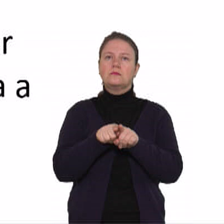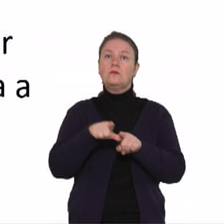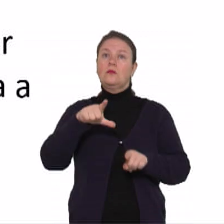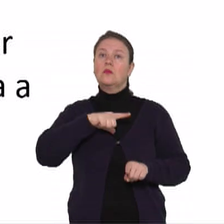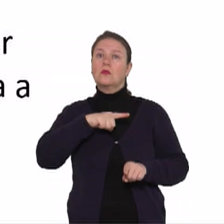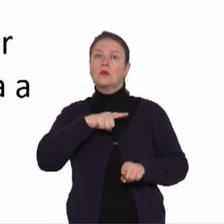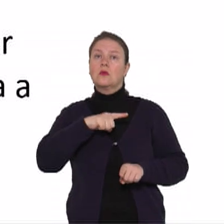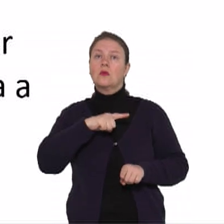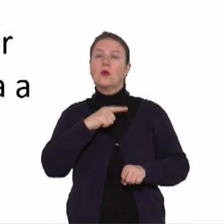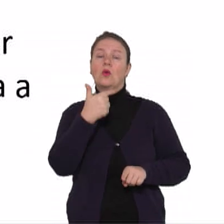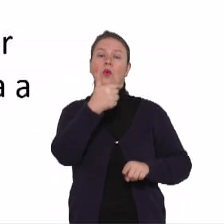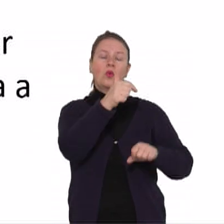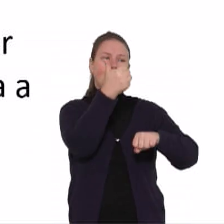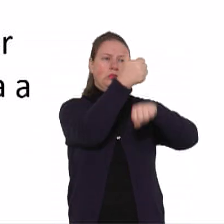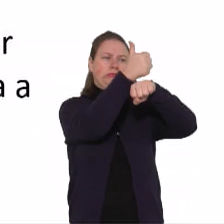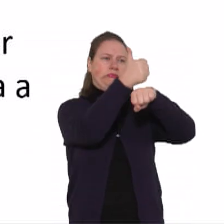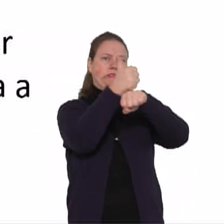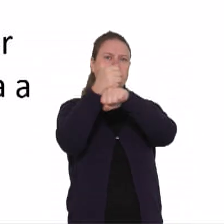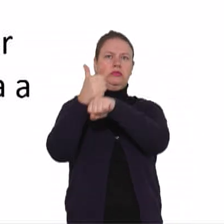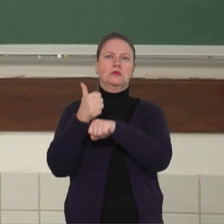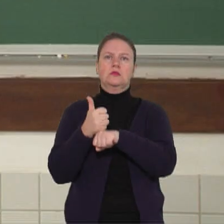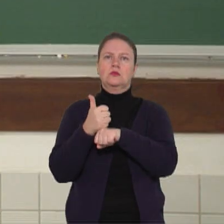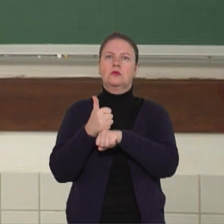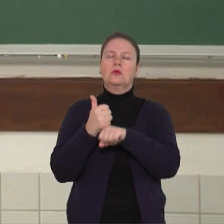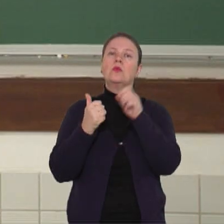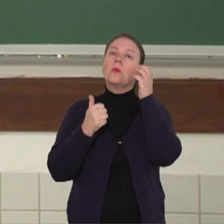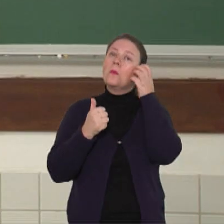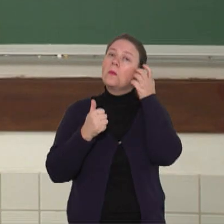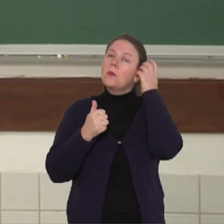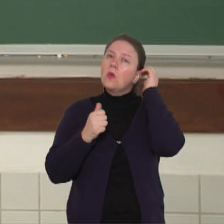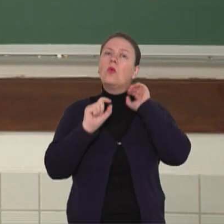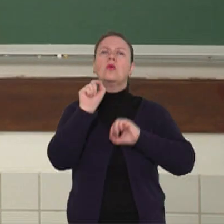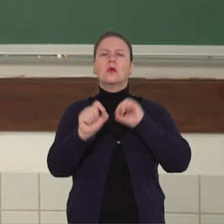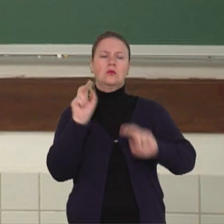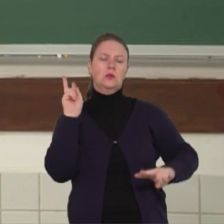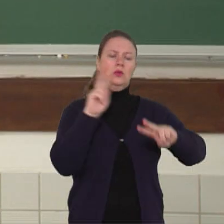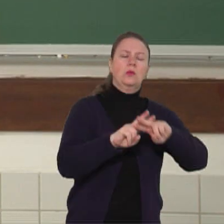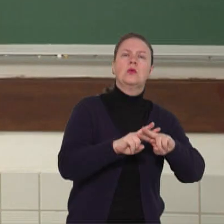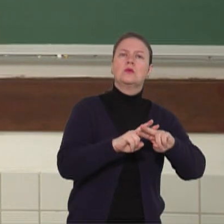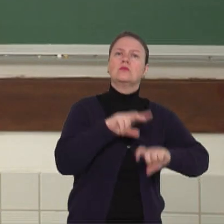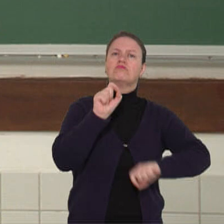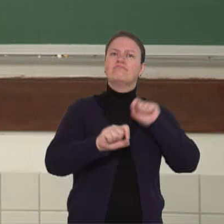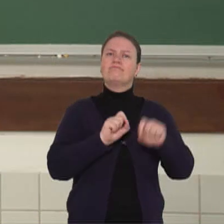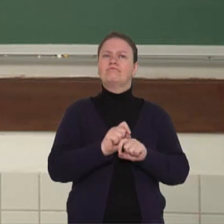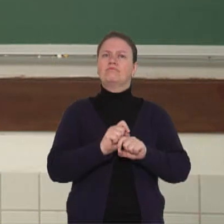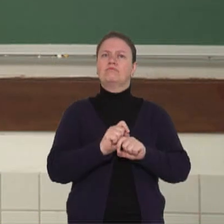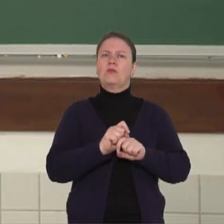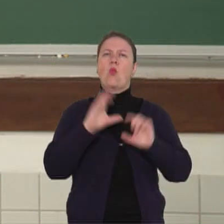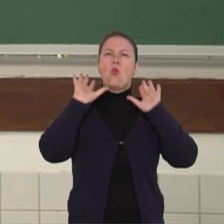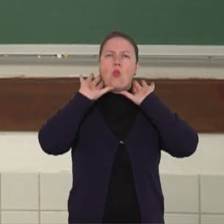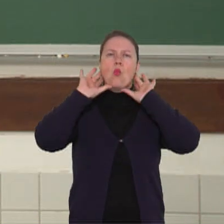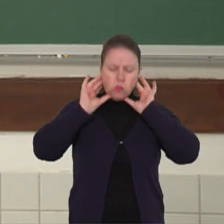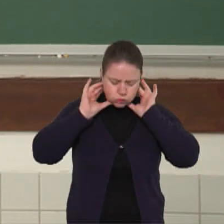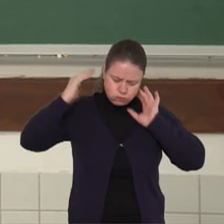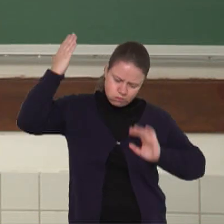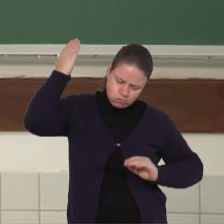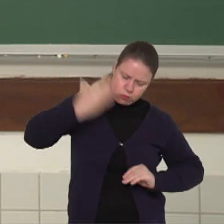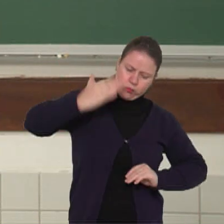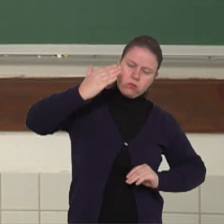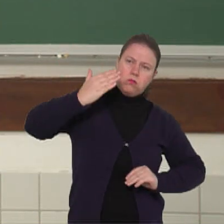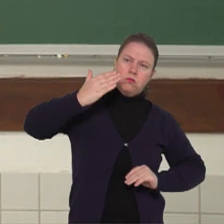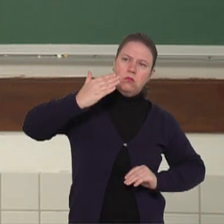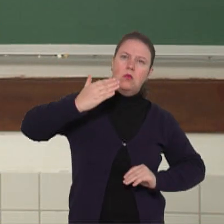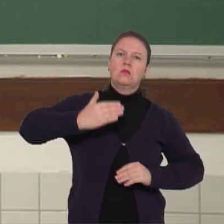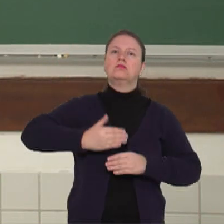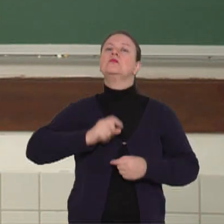seus demais líderes. E o que acontece quando eles prendem esses líderes jacobinos? Eles guilhotinam essas pessoas sem nenhum